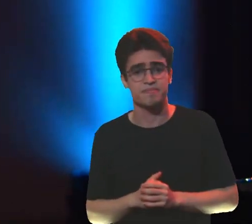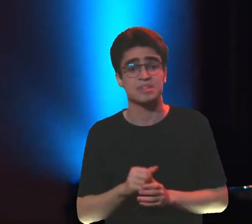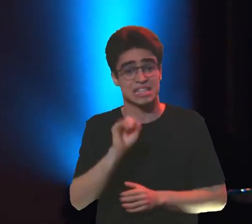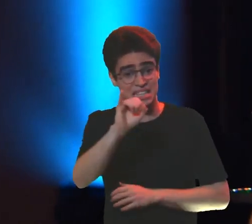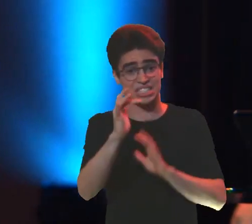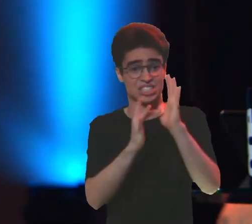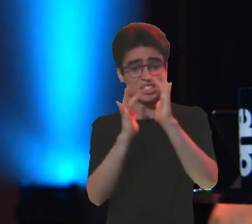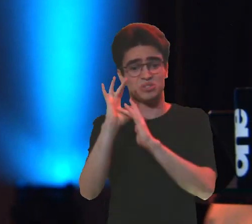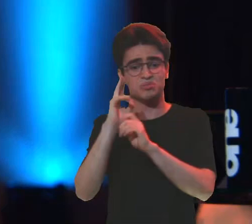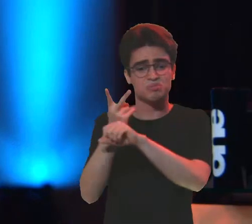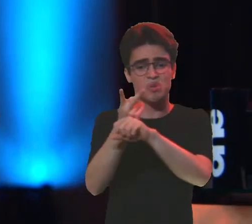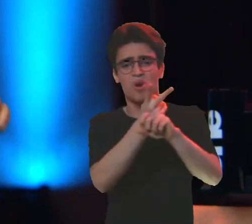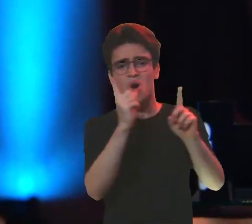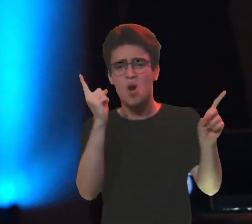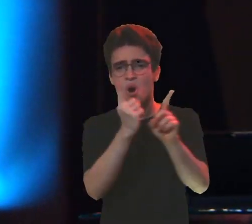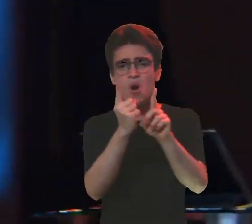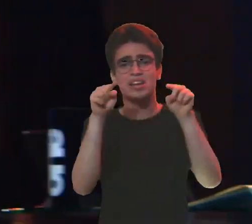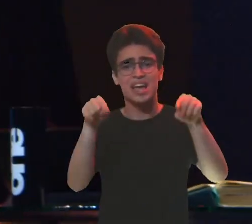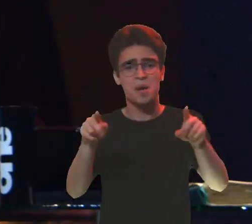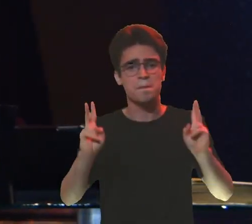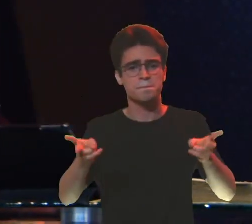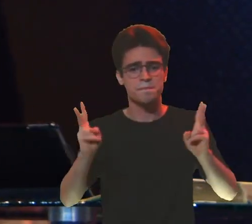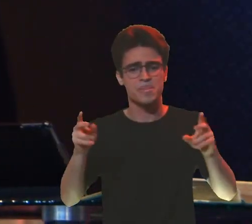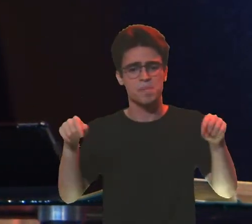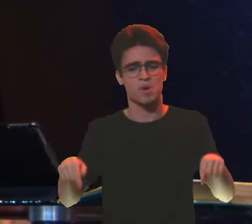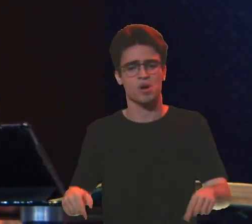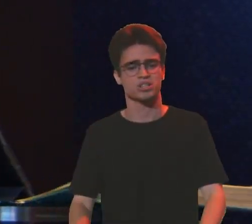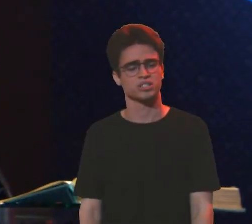encontra pessoas assim aqui nesse lugar?